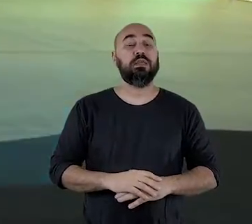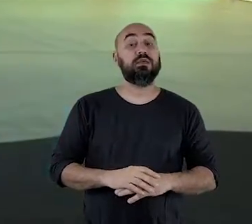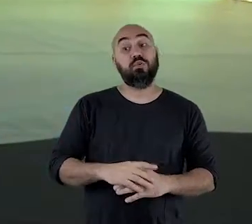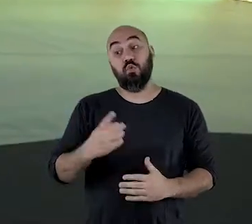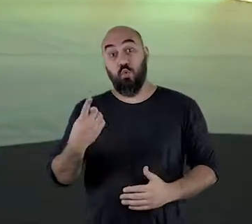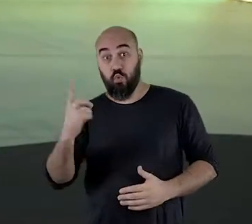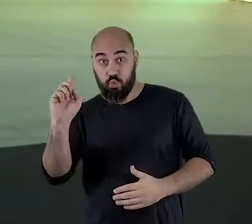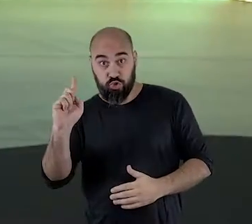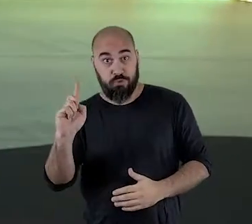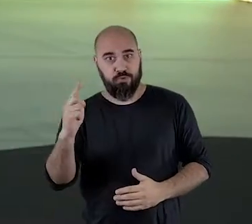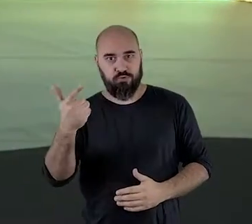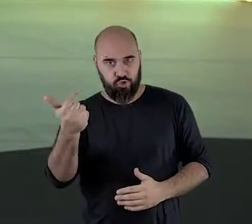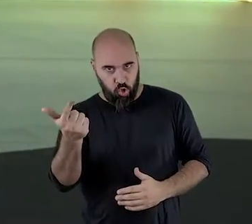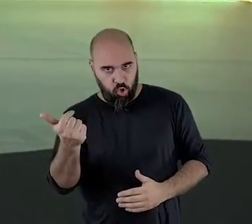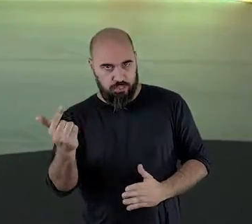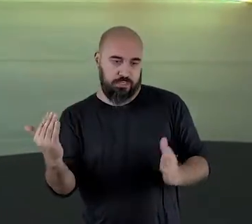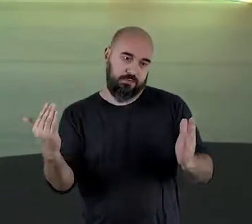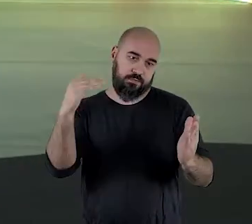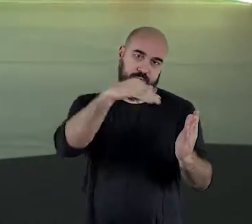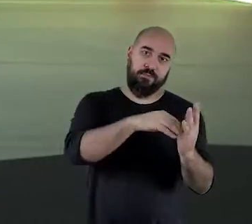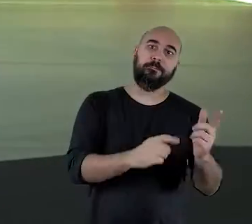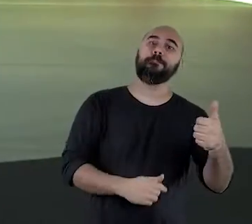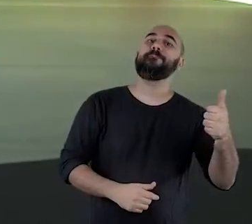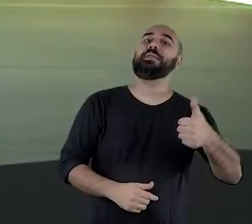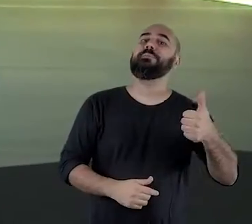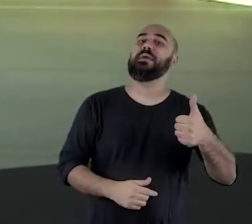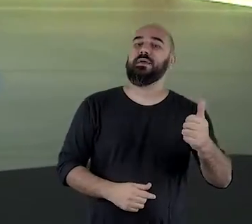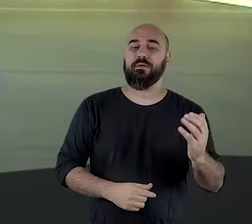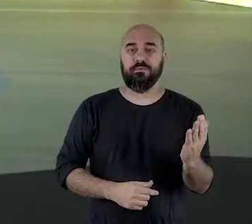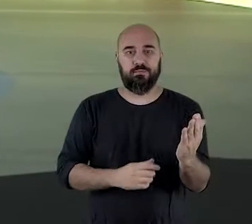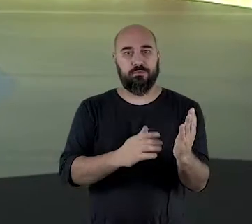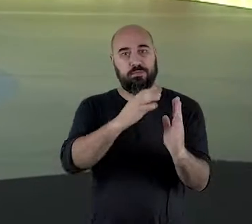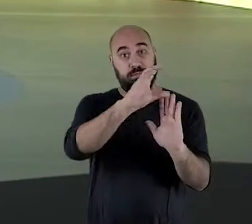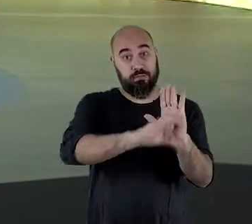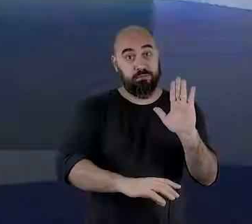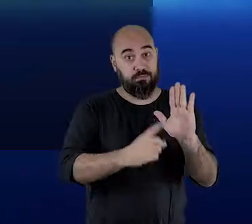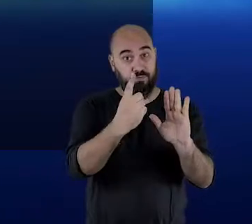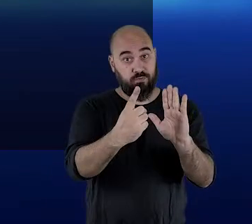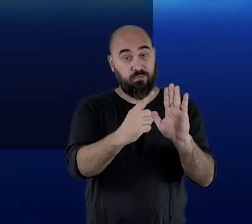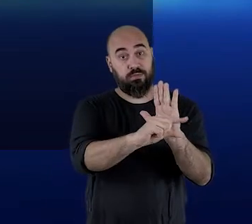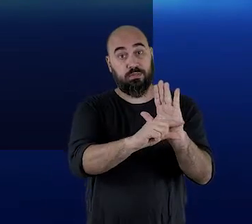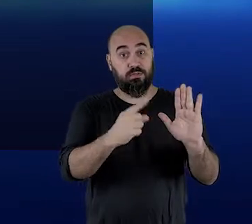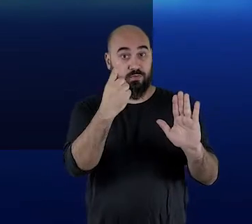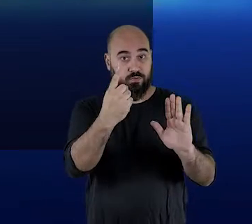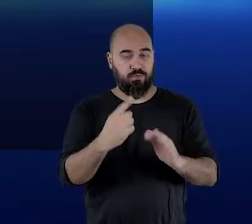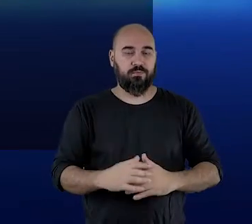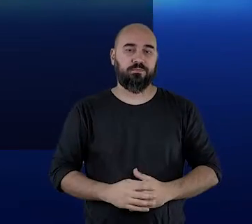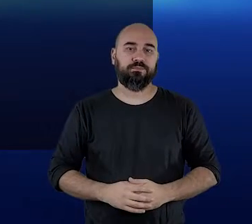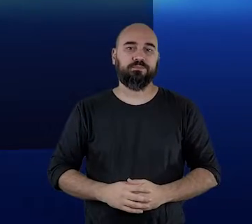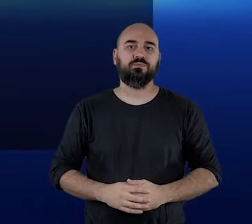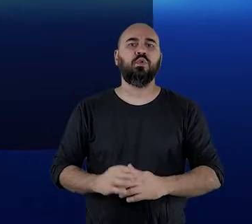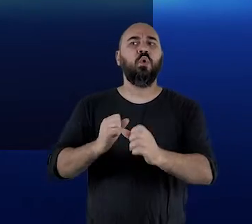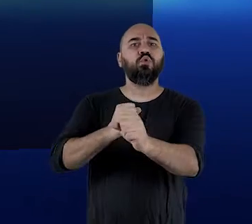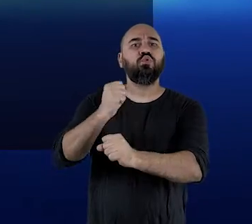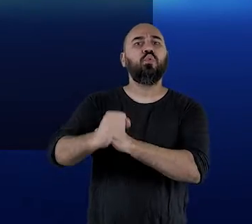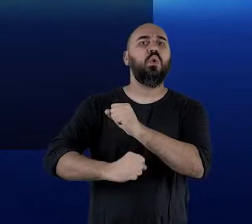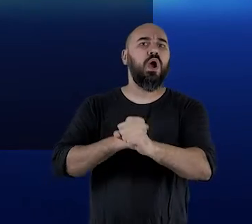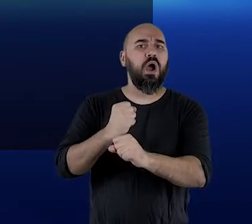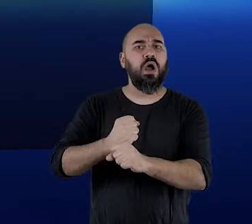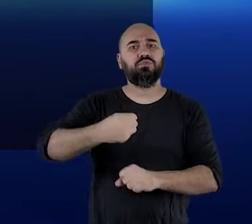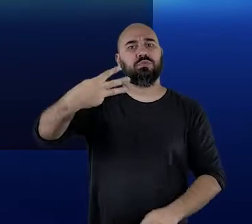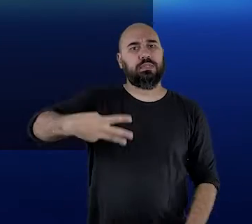o primeiro capítulo deste livro. Diz assim, Daniel 1:1. No ano terceiro